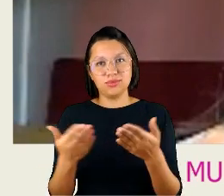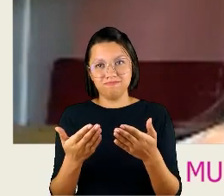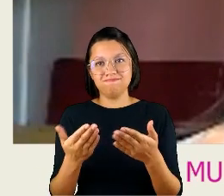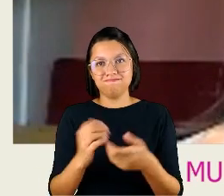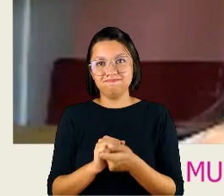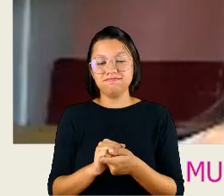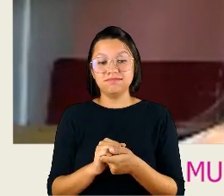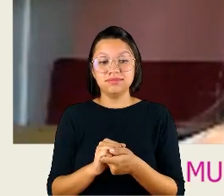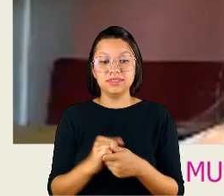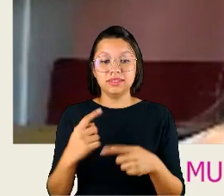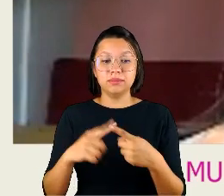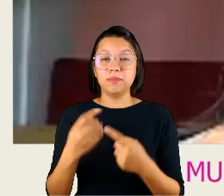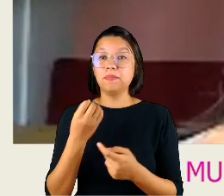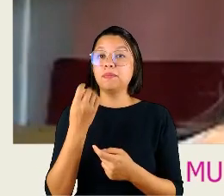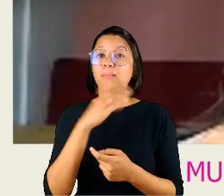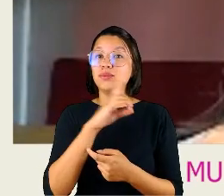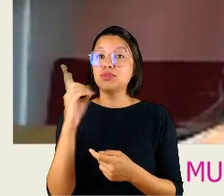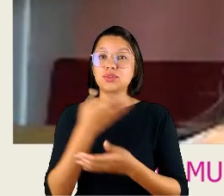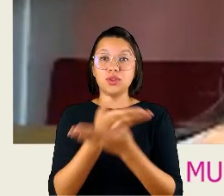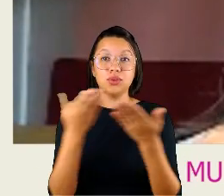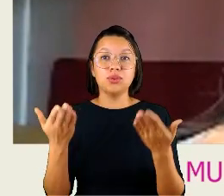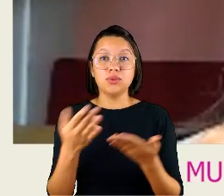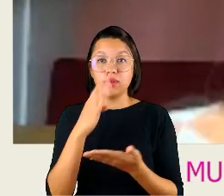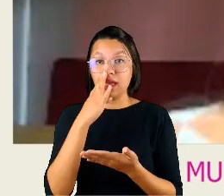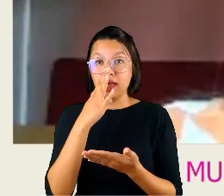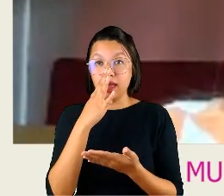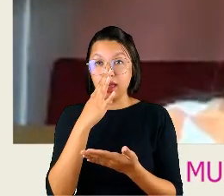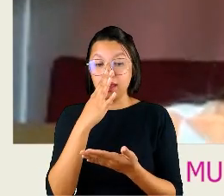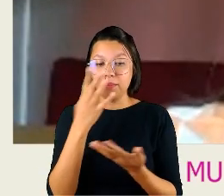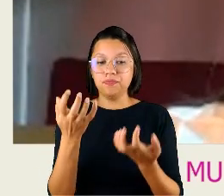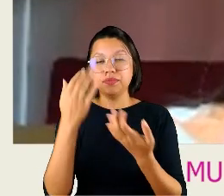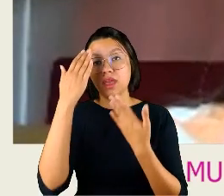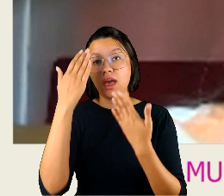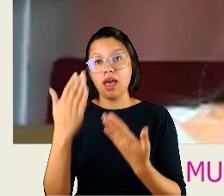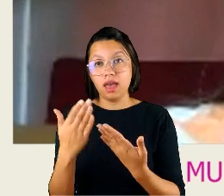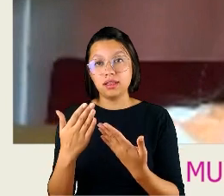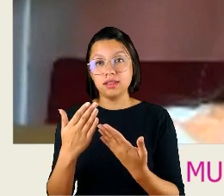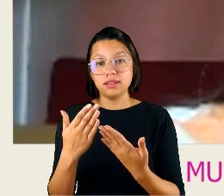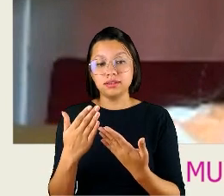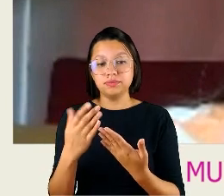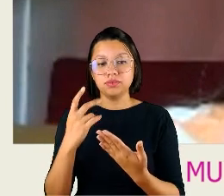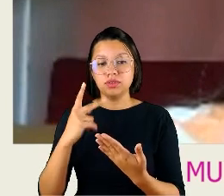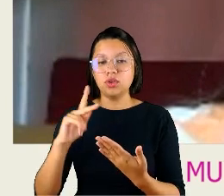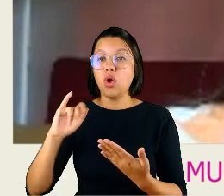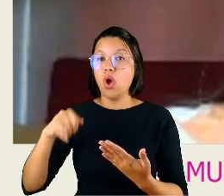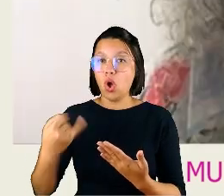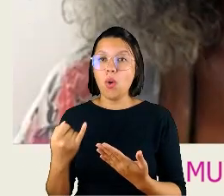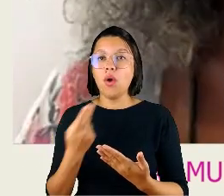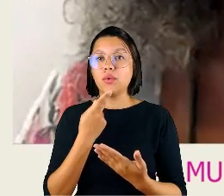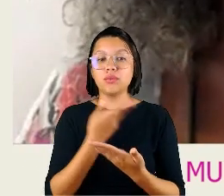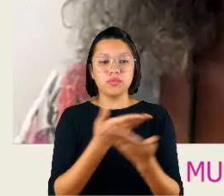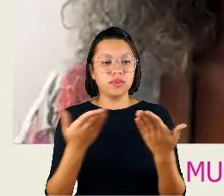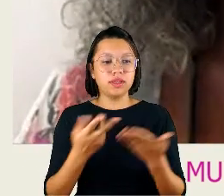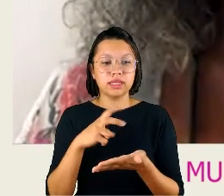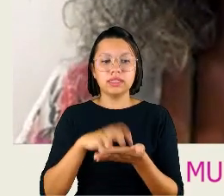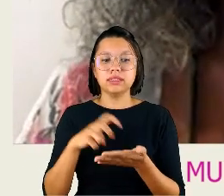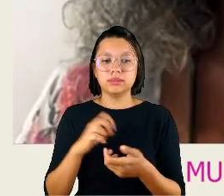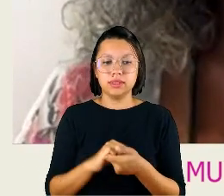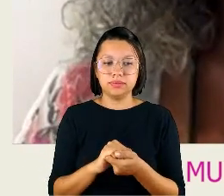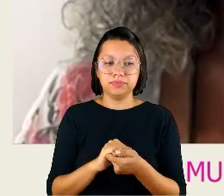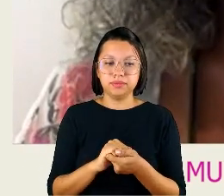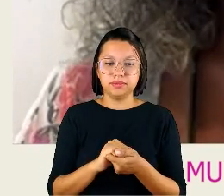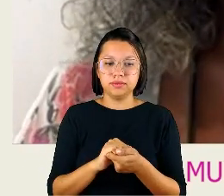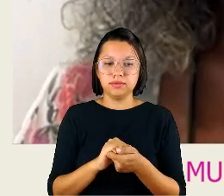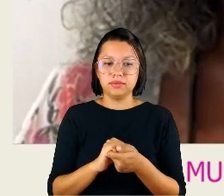figurinha. Bom dia a todas e todos que nos assistem, queria agradecer essa super chance de falar com vocês aqui nessa manhã,